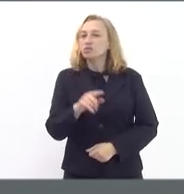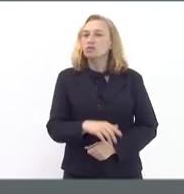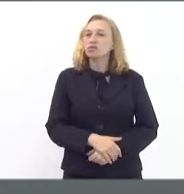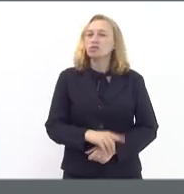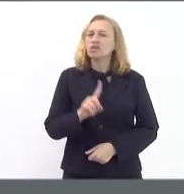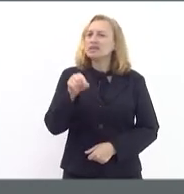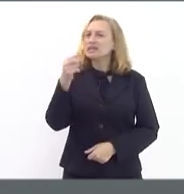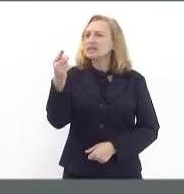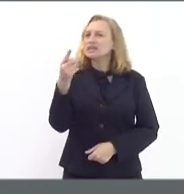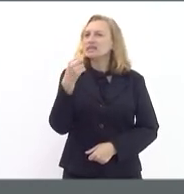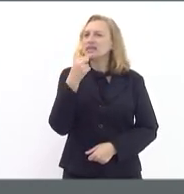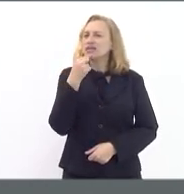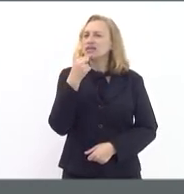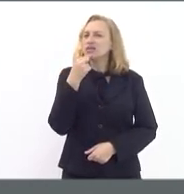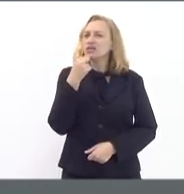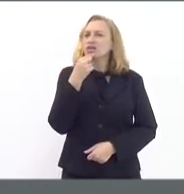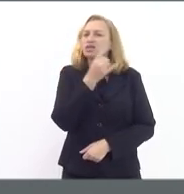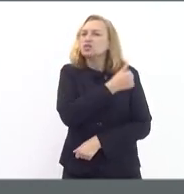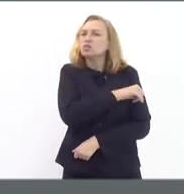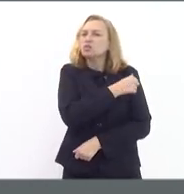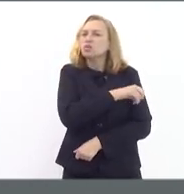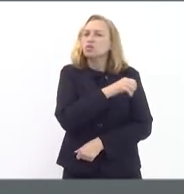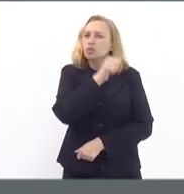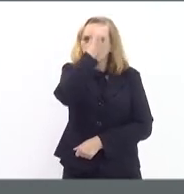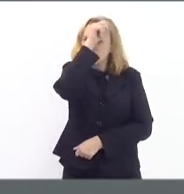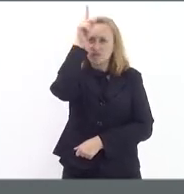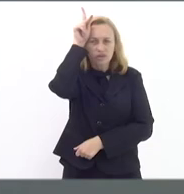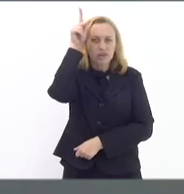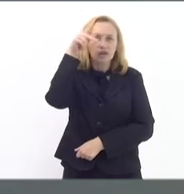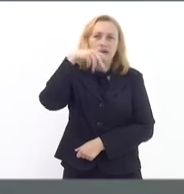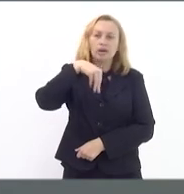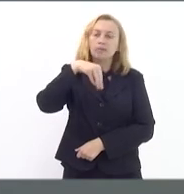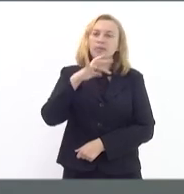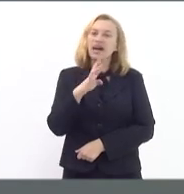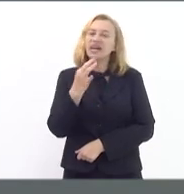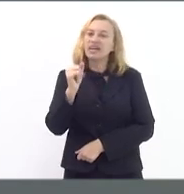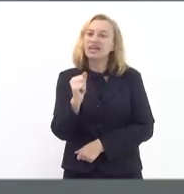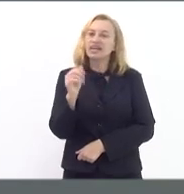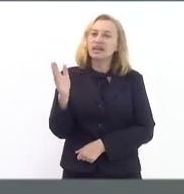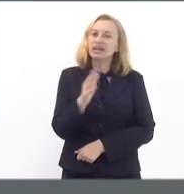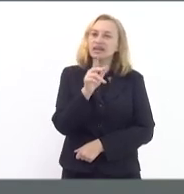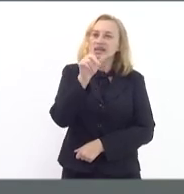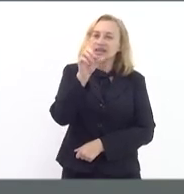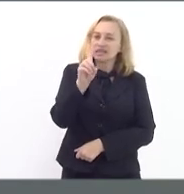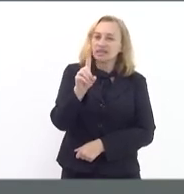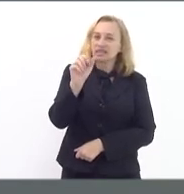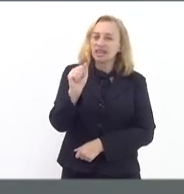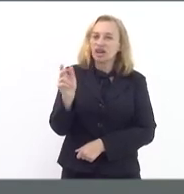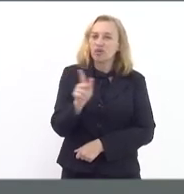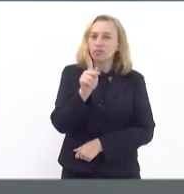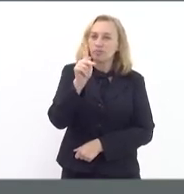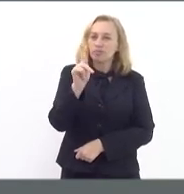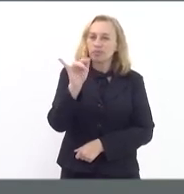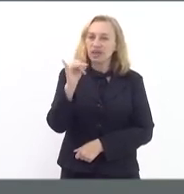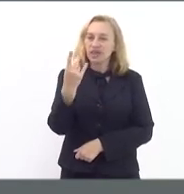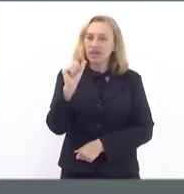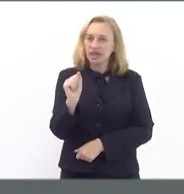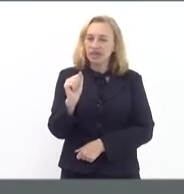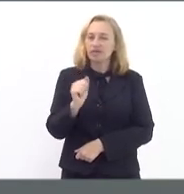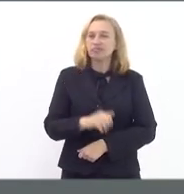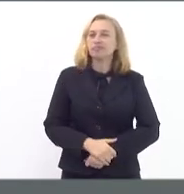essa aqui é a prefeitura do Rio mas mas Maria tá bem aquela PM mas serviço Maria da Penha da Polícia